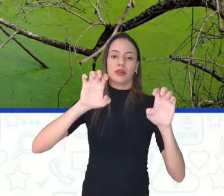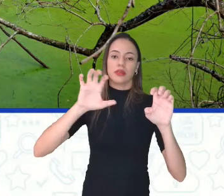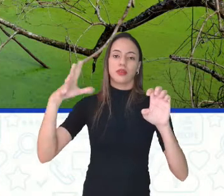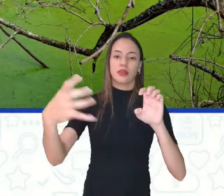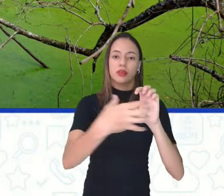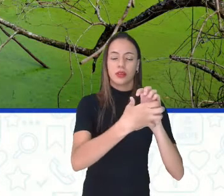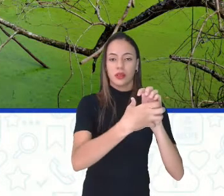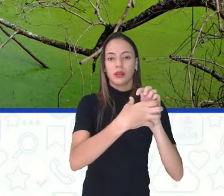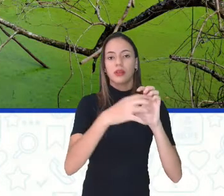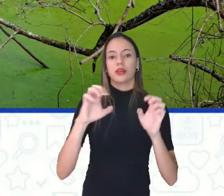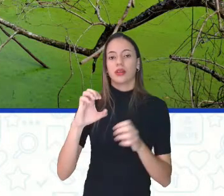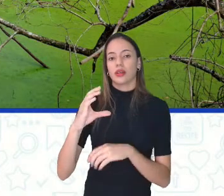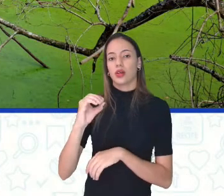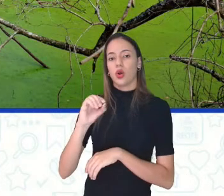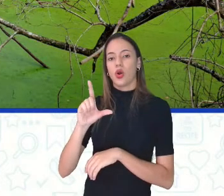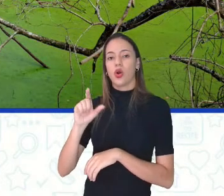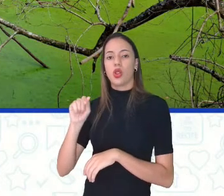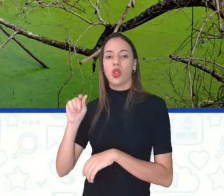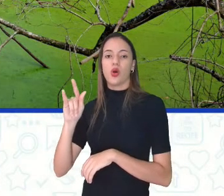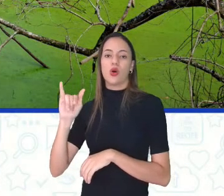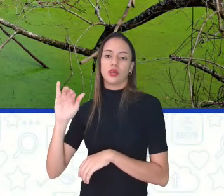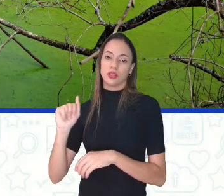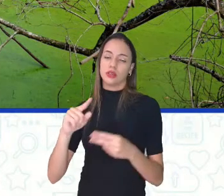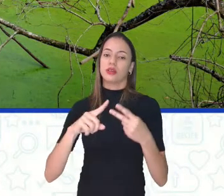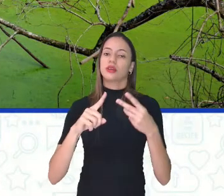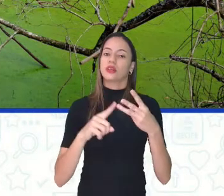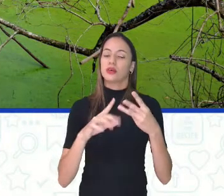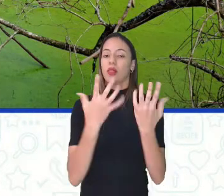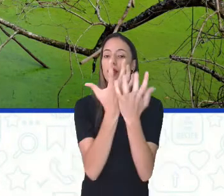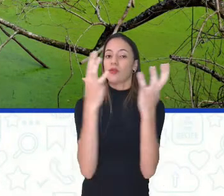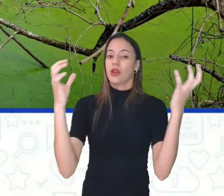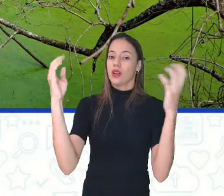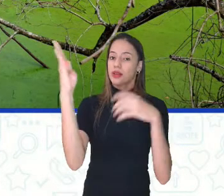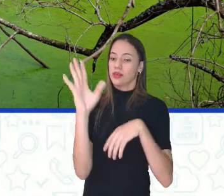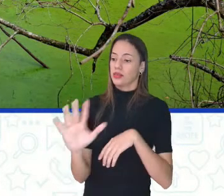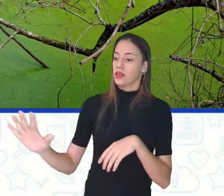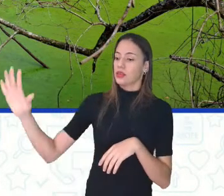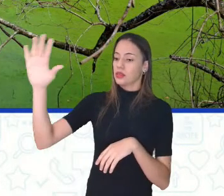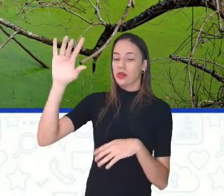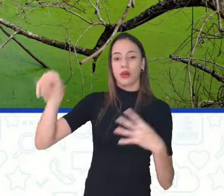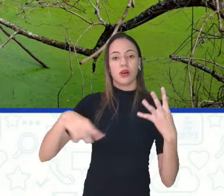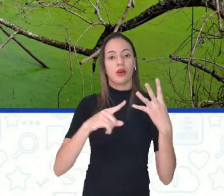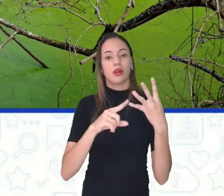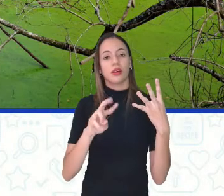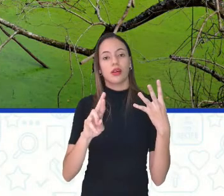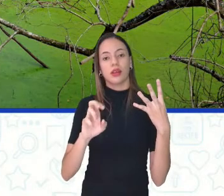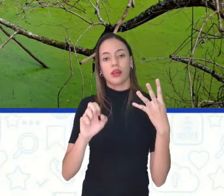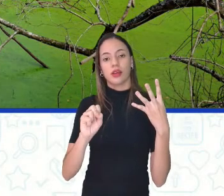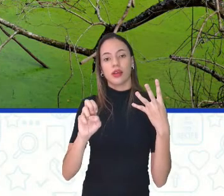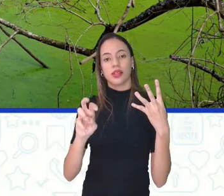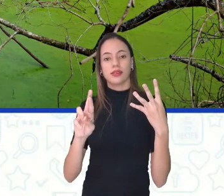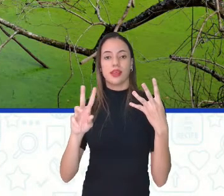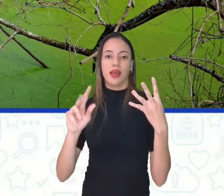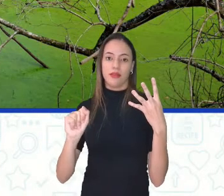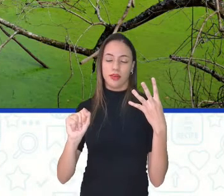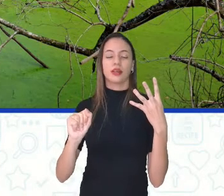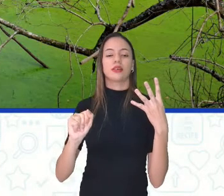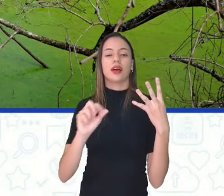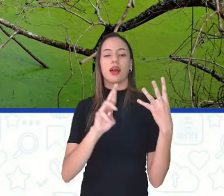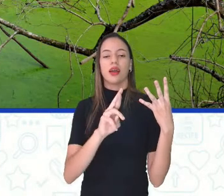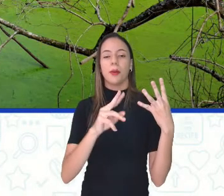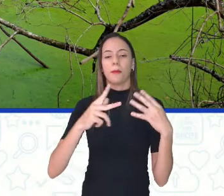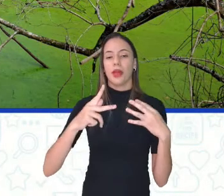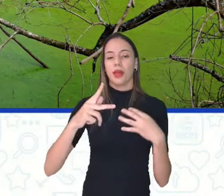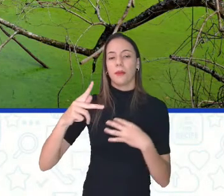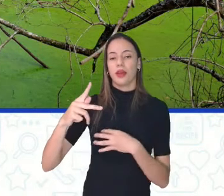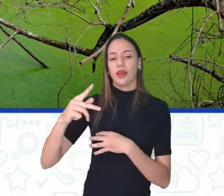uma área, viu? Floresta Nacional, Reserva Extrativista e Reserva Particular do Patrimônio Natural, a RPPN. RPPN.